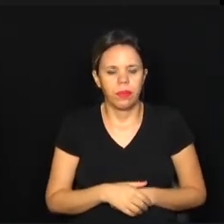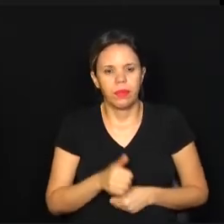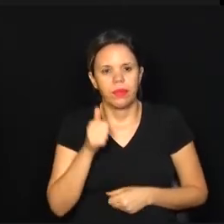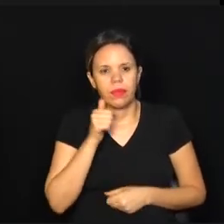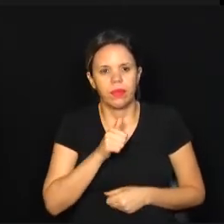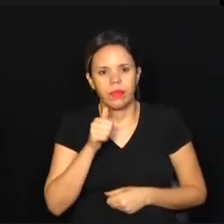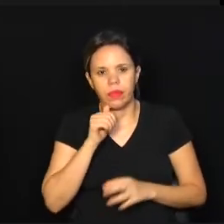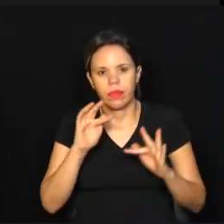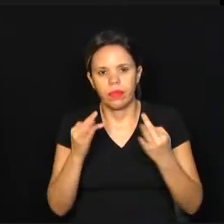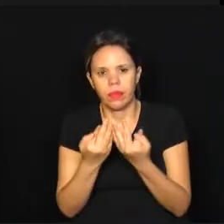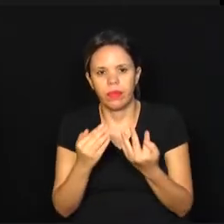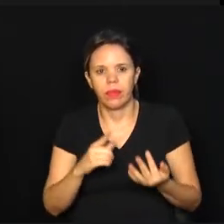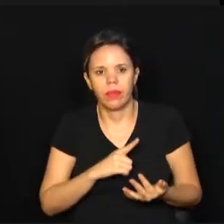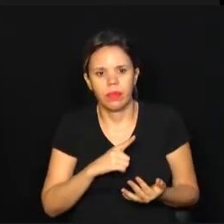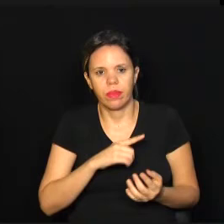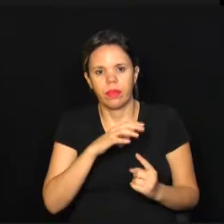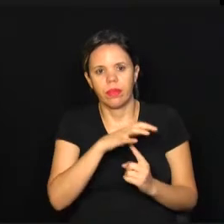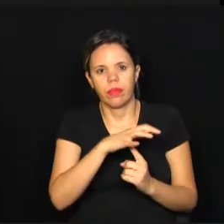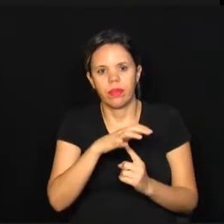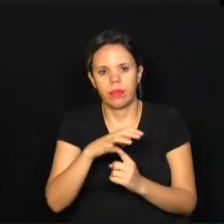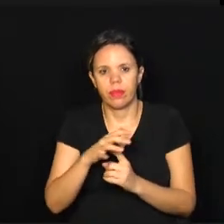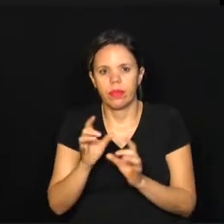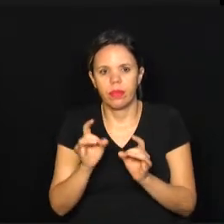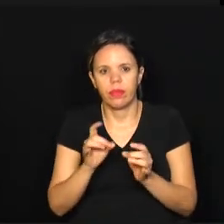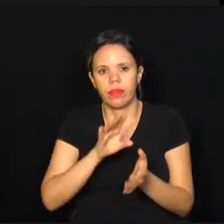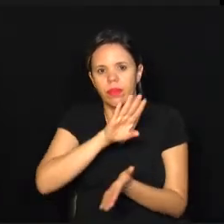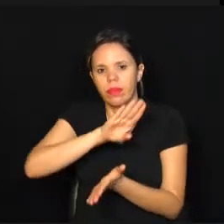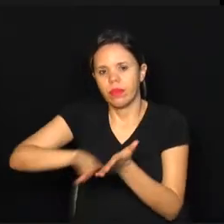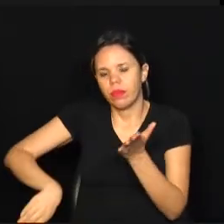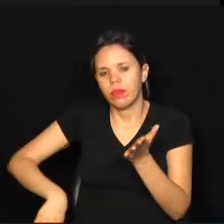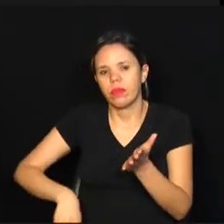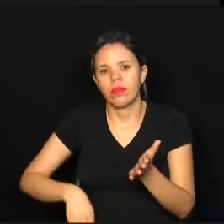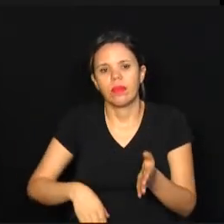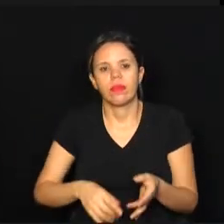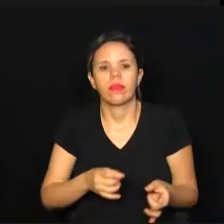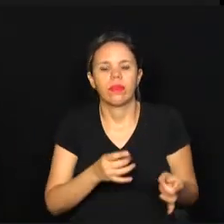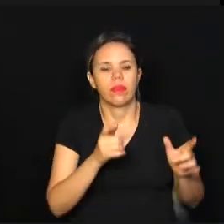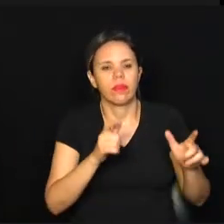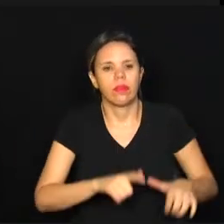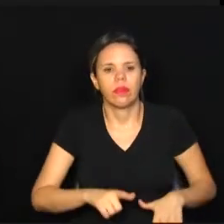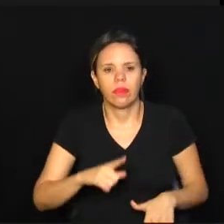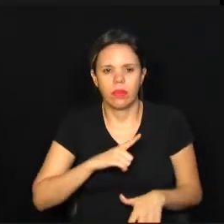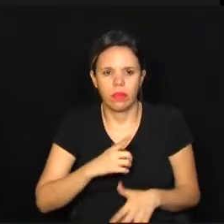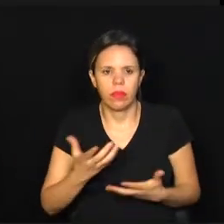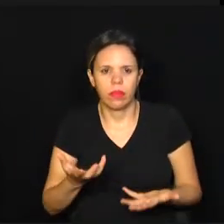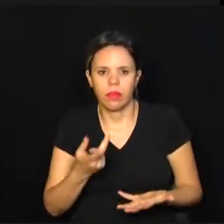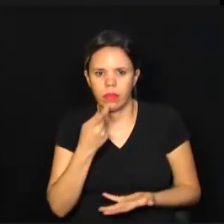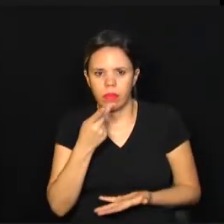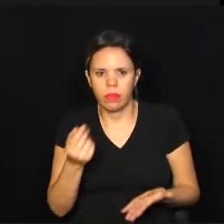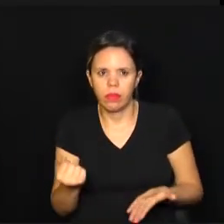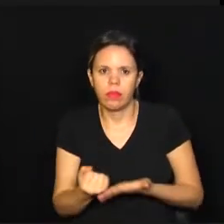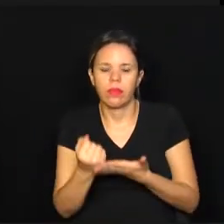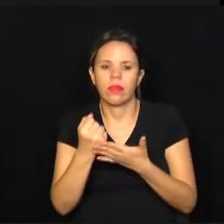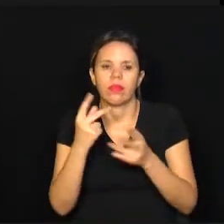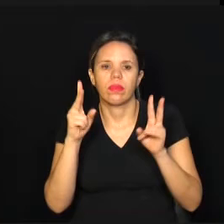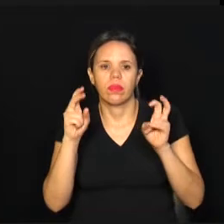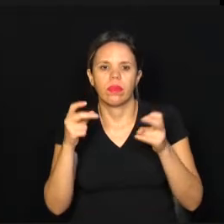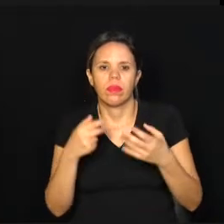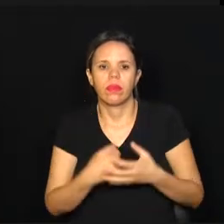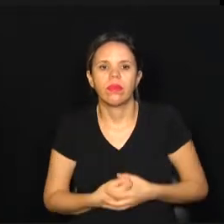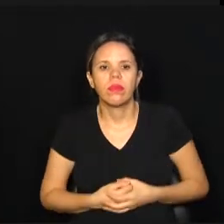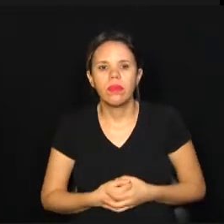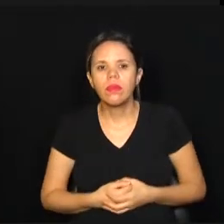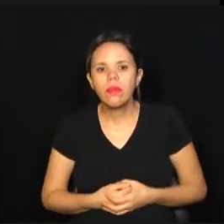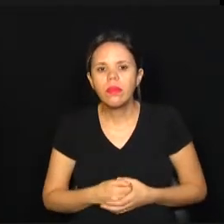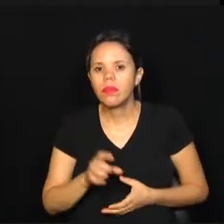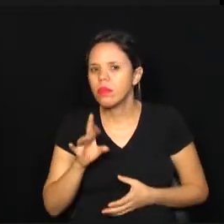uma família que tem uma barraquinha que quando foi tirado, foi jogado. Eu também quero aí contribuir com essa questão, que não foi